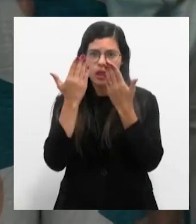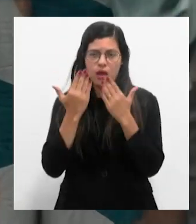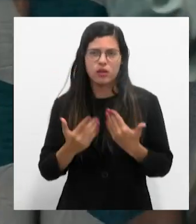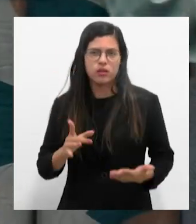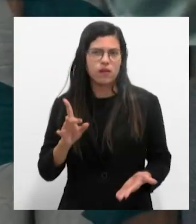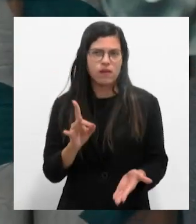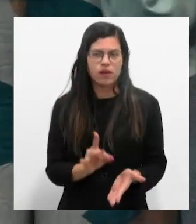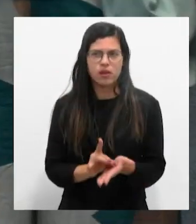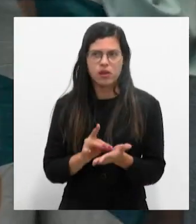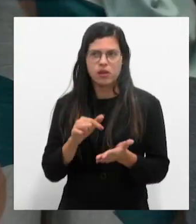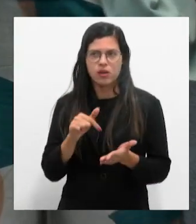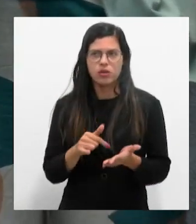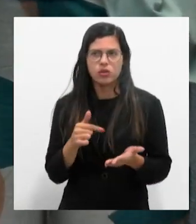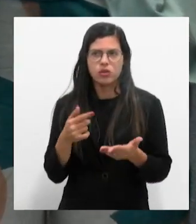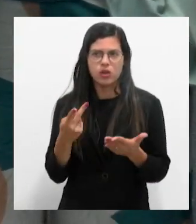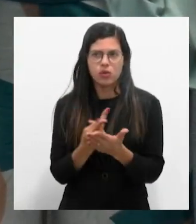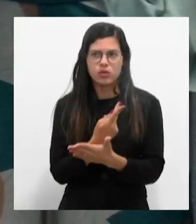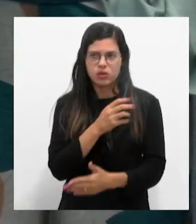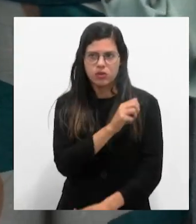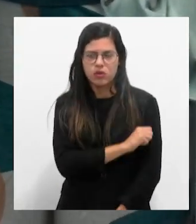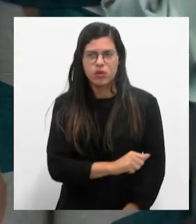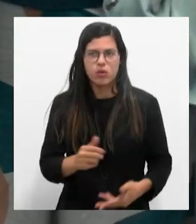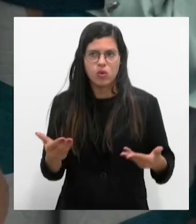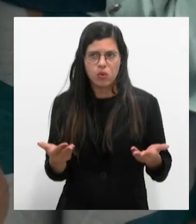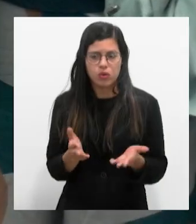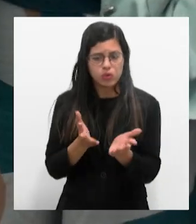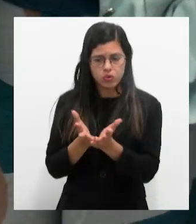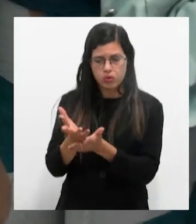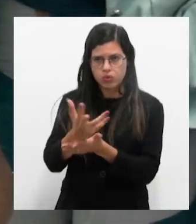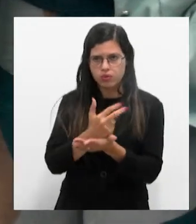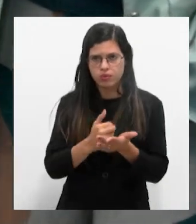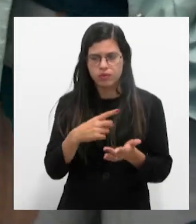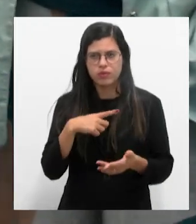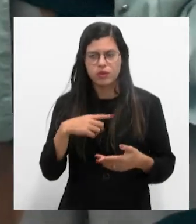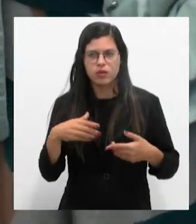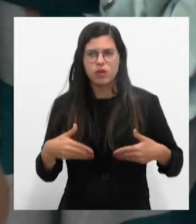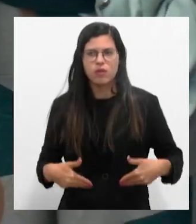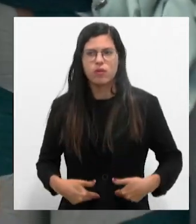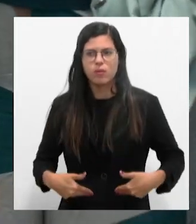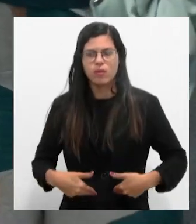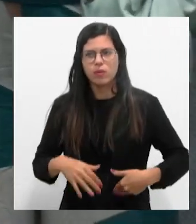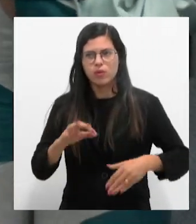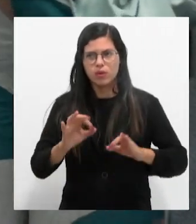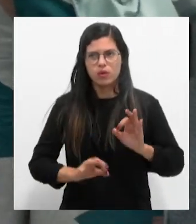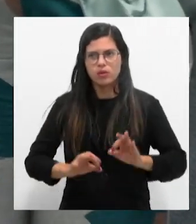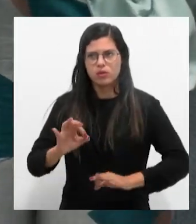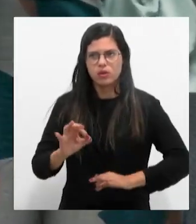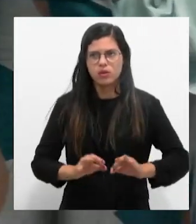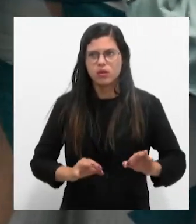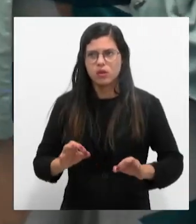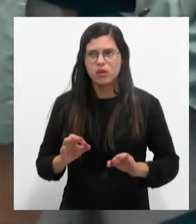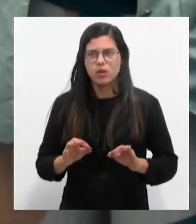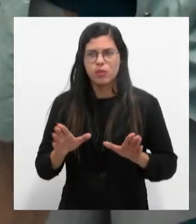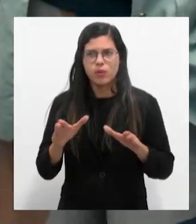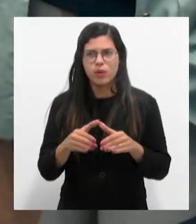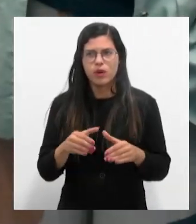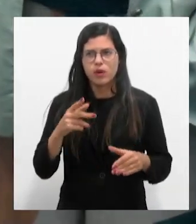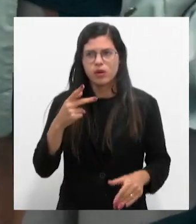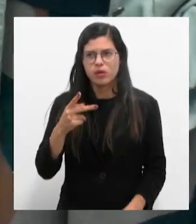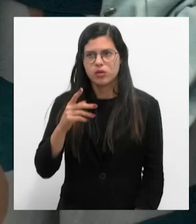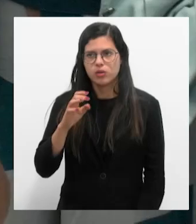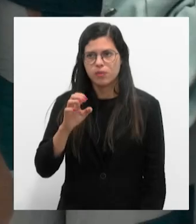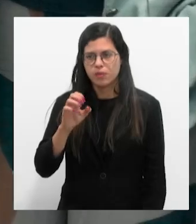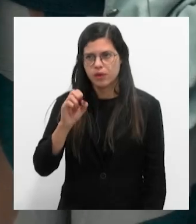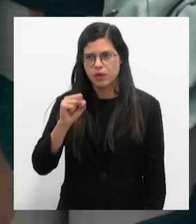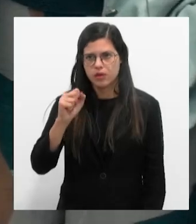Janeiro. Hoje, por exemplo, os dados que temos da fome são organizados pela Rede Pensan, junto a